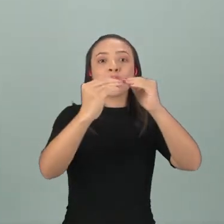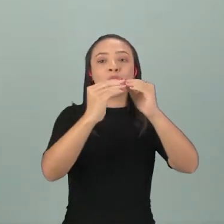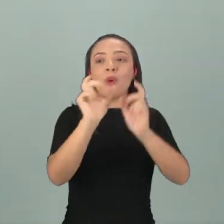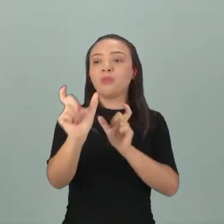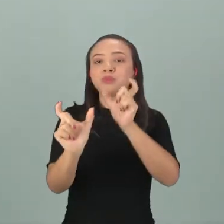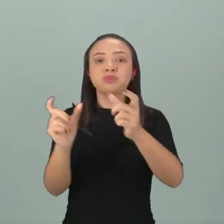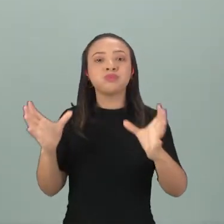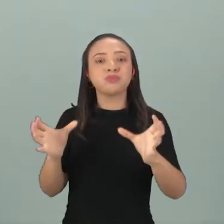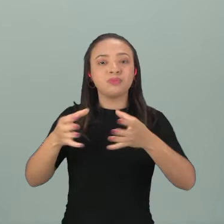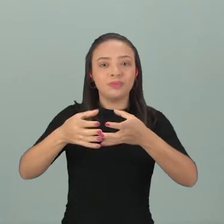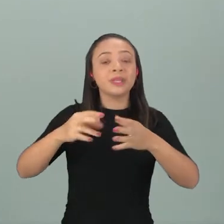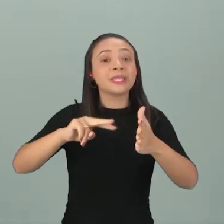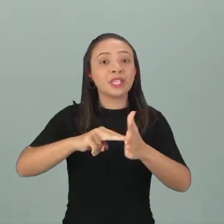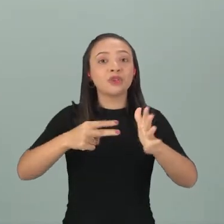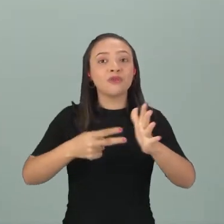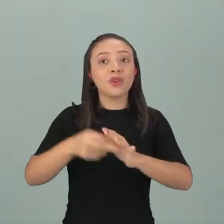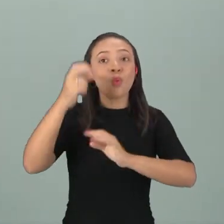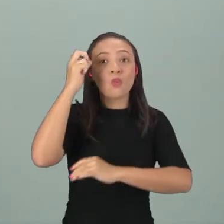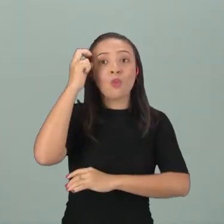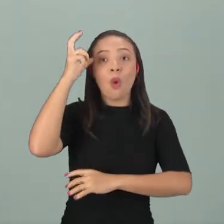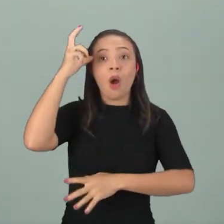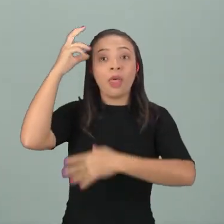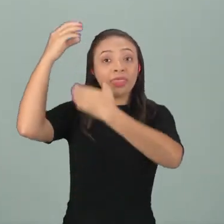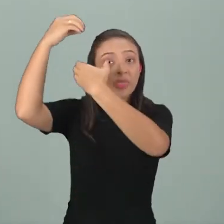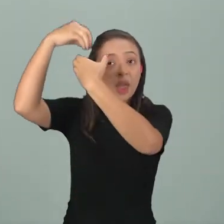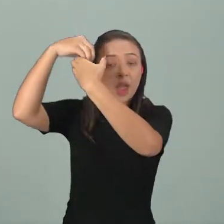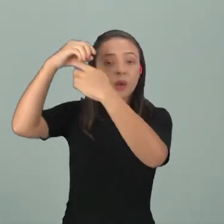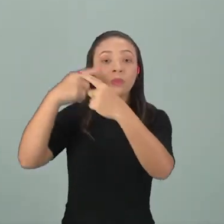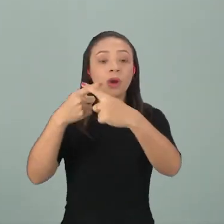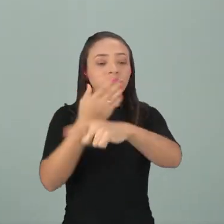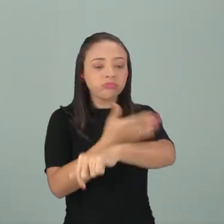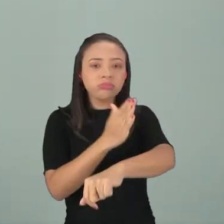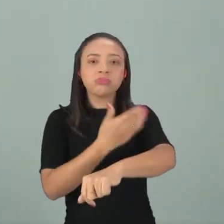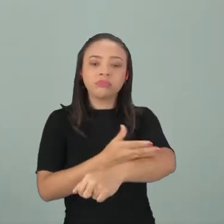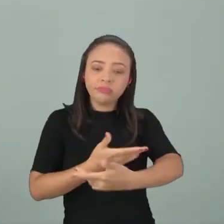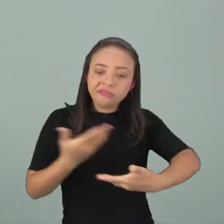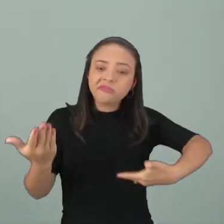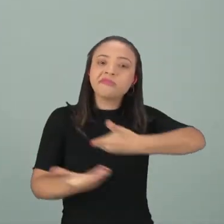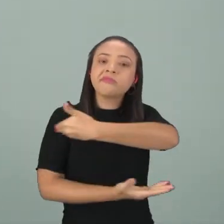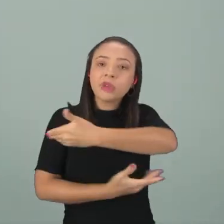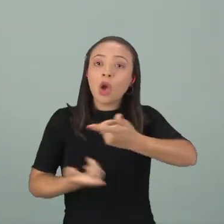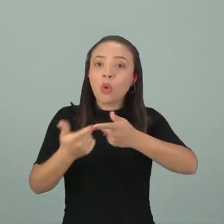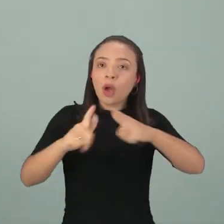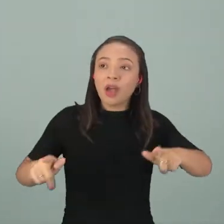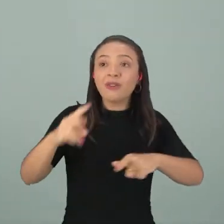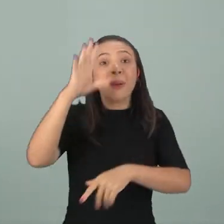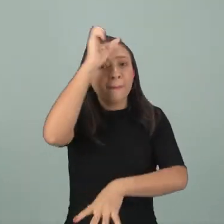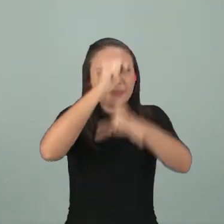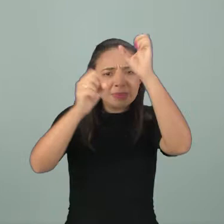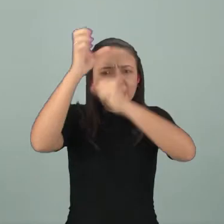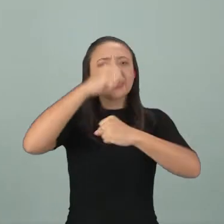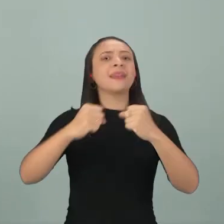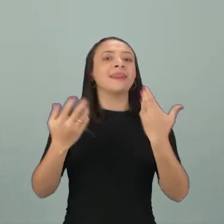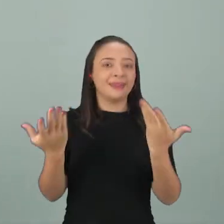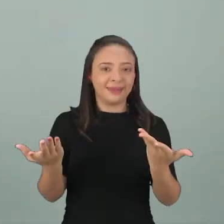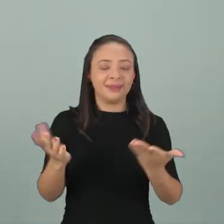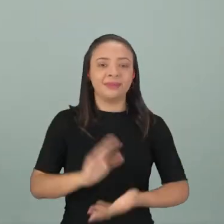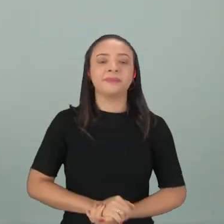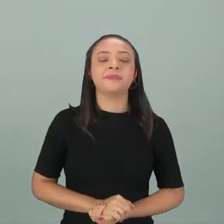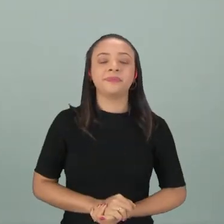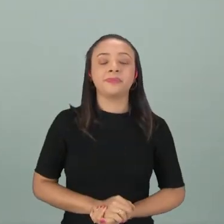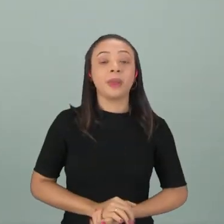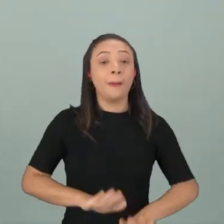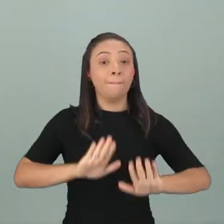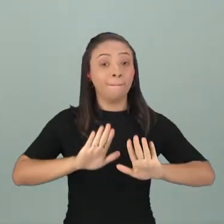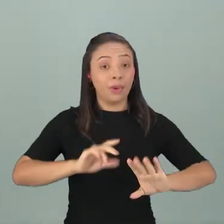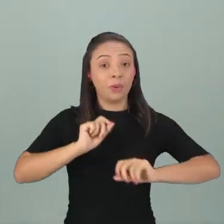chama o entendimento interno. Você vai praticando, vai lidando com a gramática e você vai internalizando algumas coisas. Só